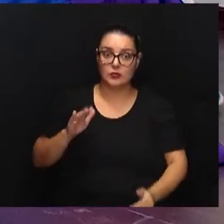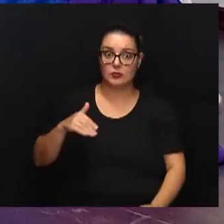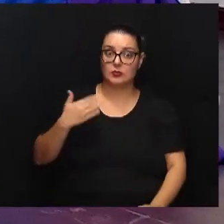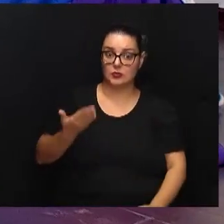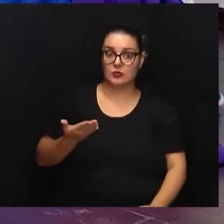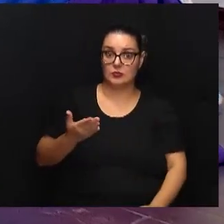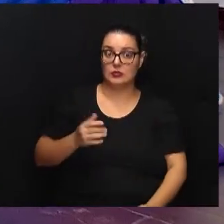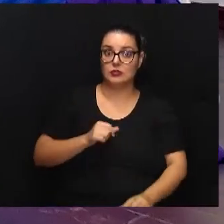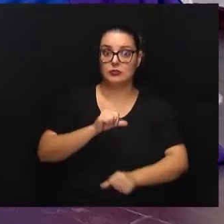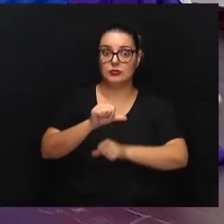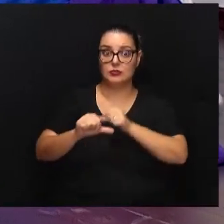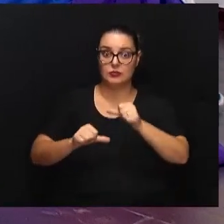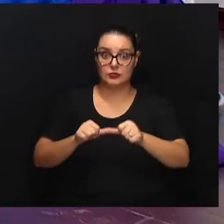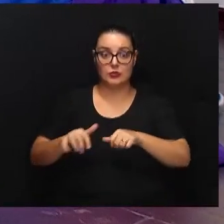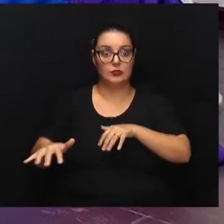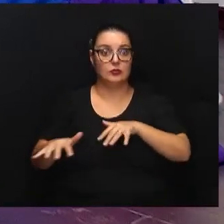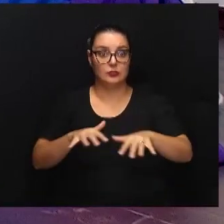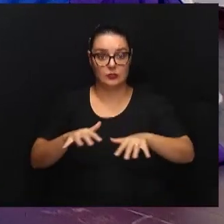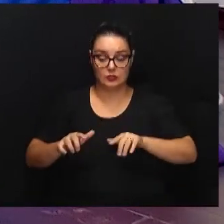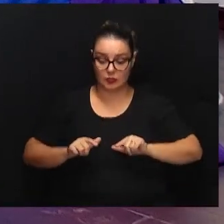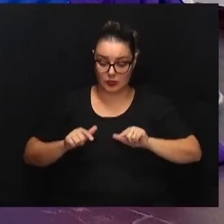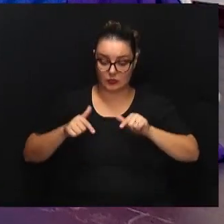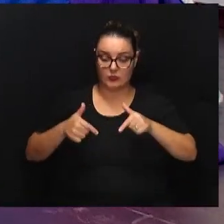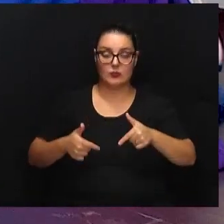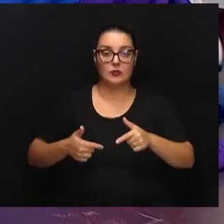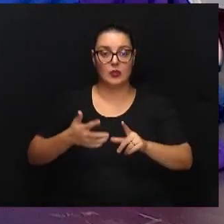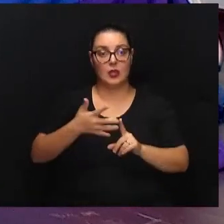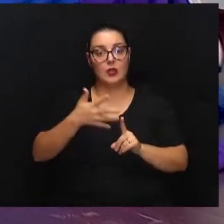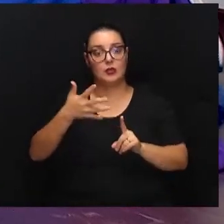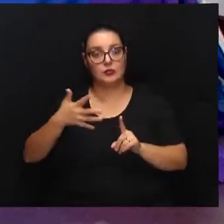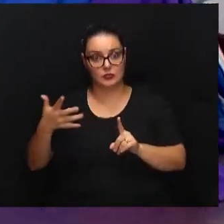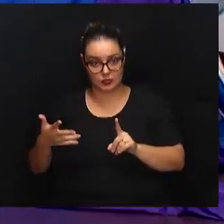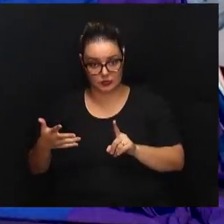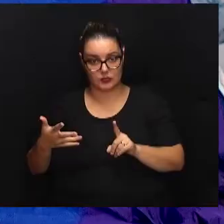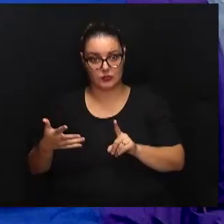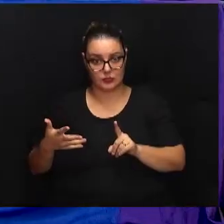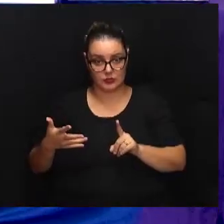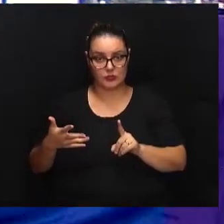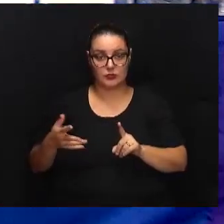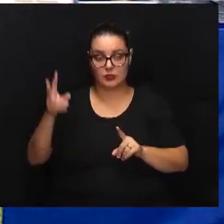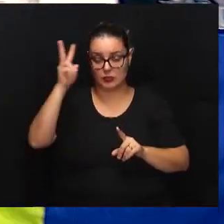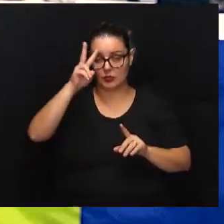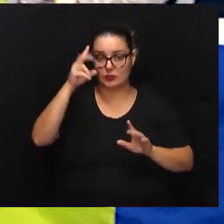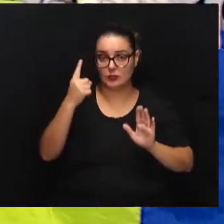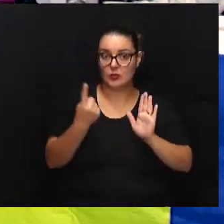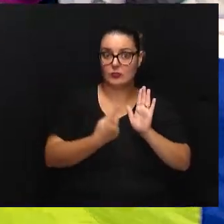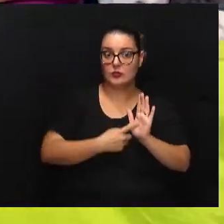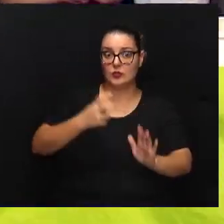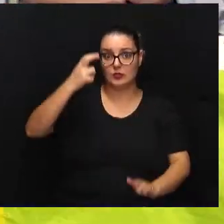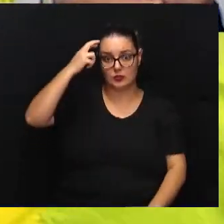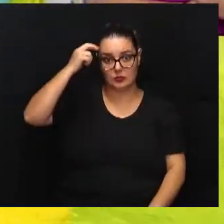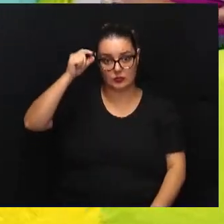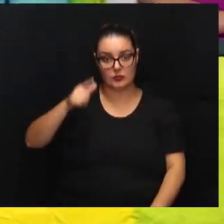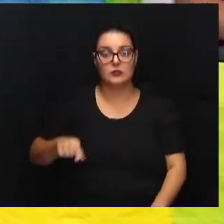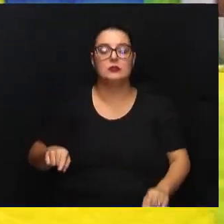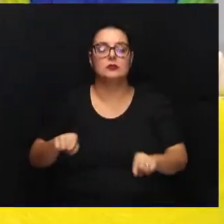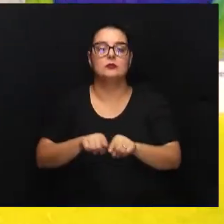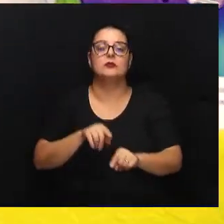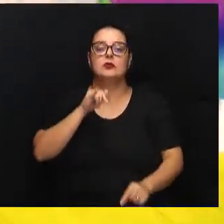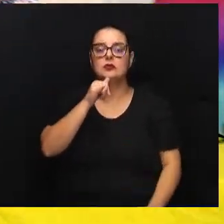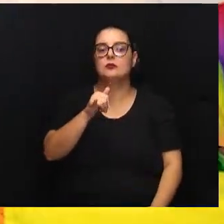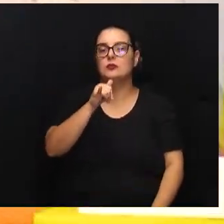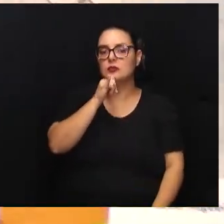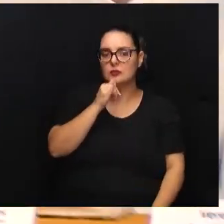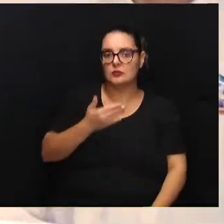luta LGBT num patrimônio cultural, a gente também diz, por exemplo, de começar a falar disso nas escolas,